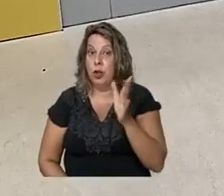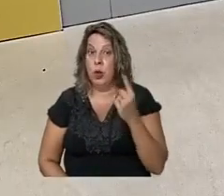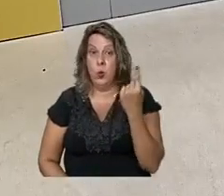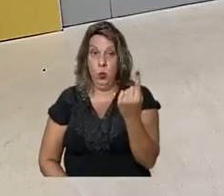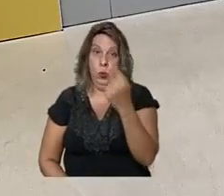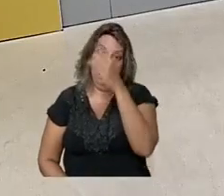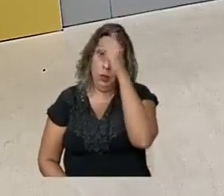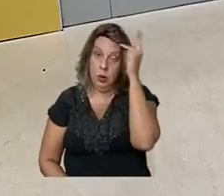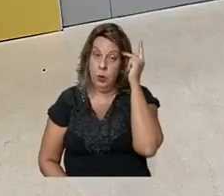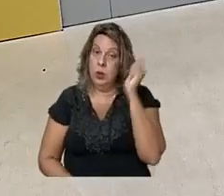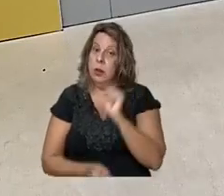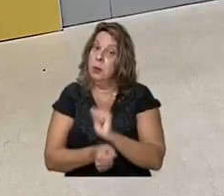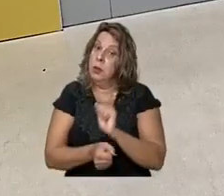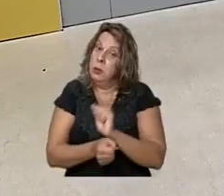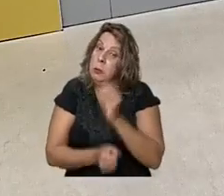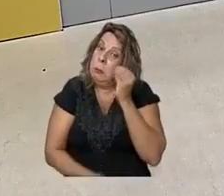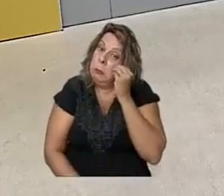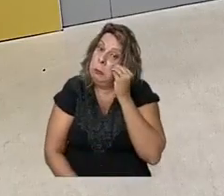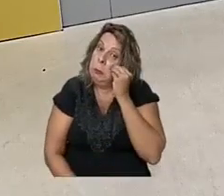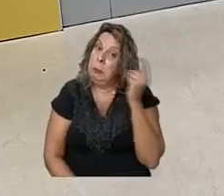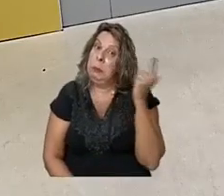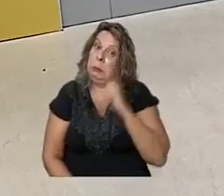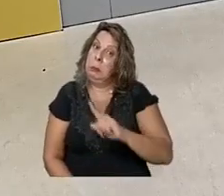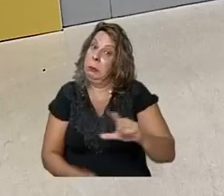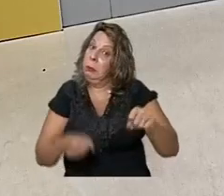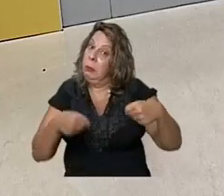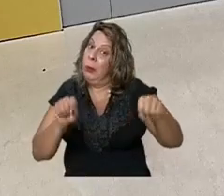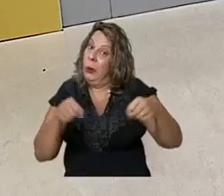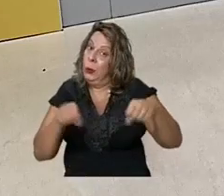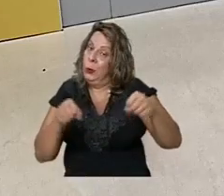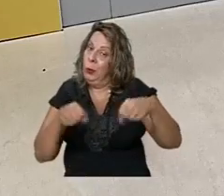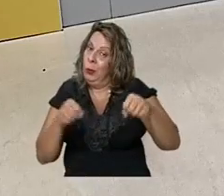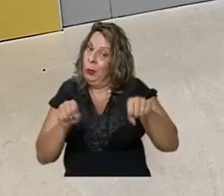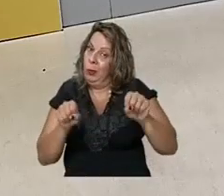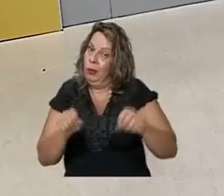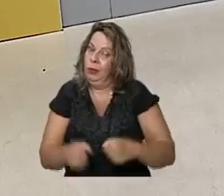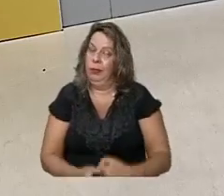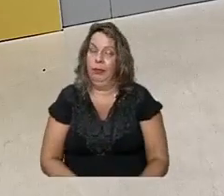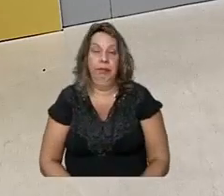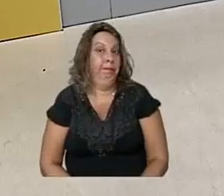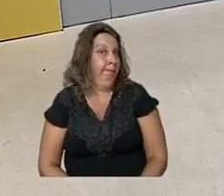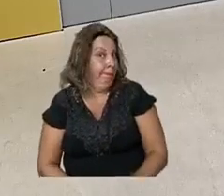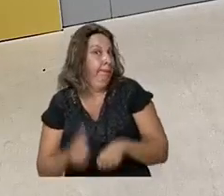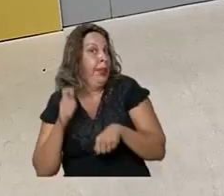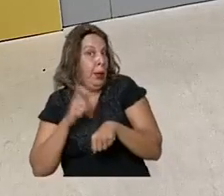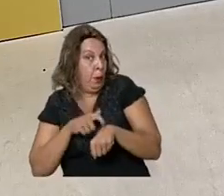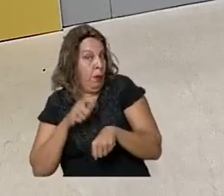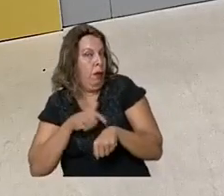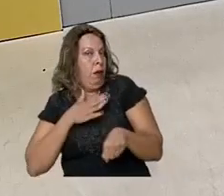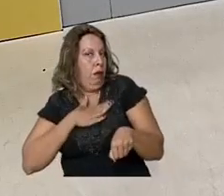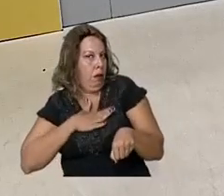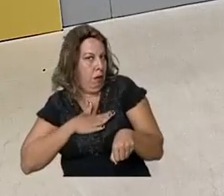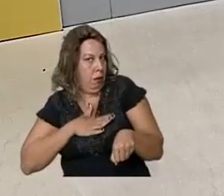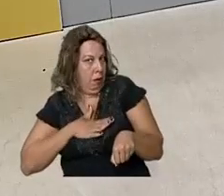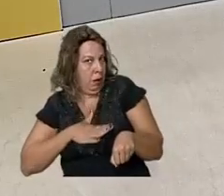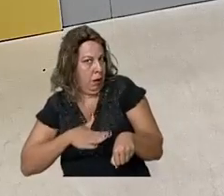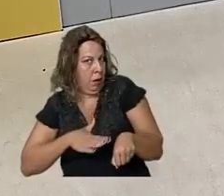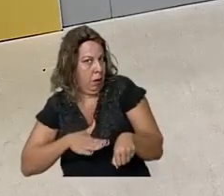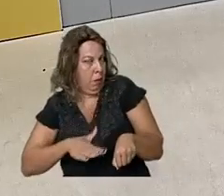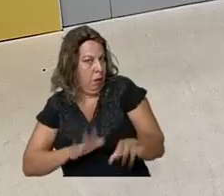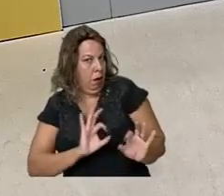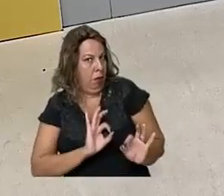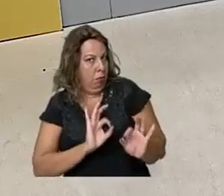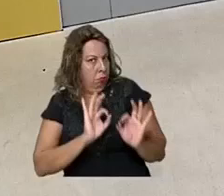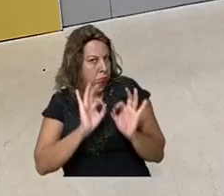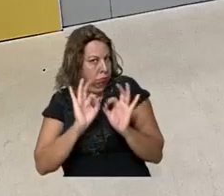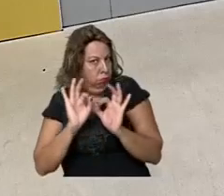um título na expectativa aí por essa moto Honda Pop. É hora de ir com calma, carinho e atenção, pode